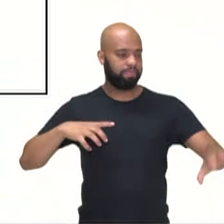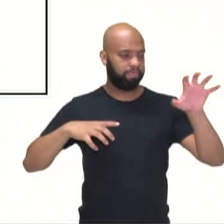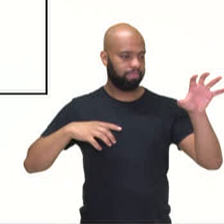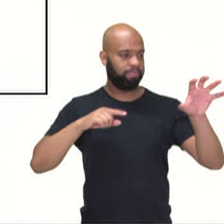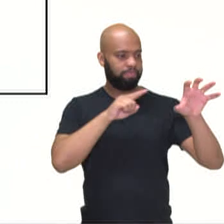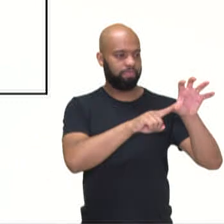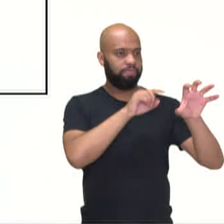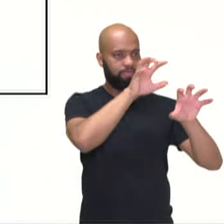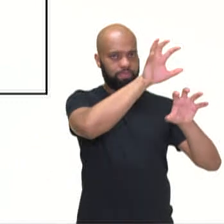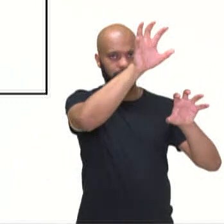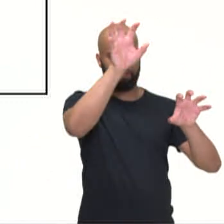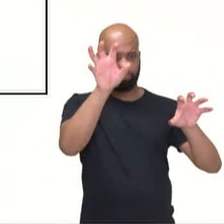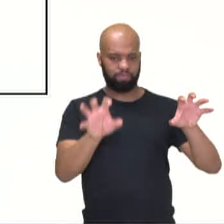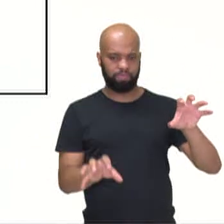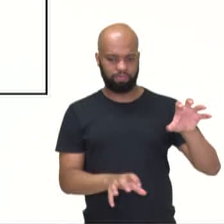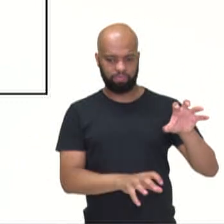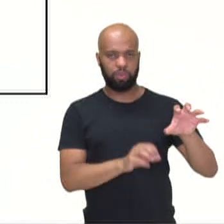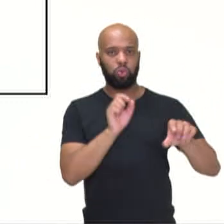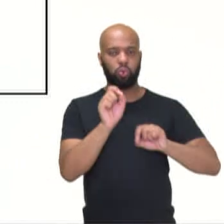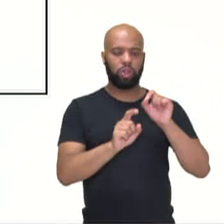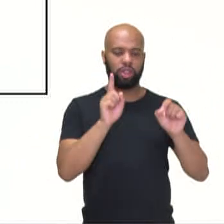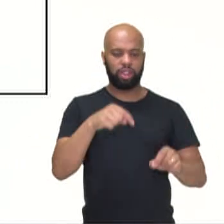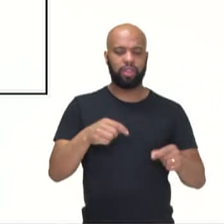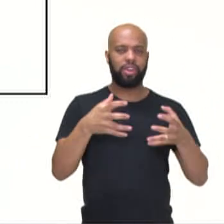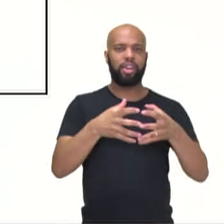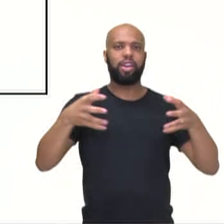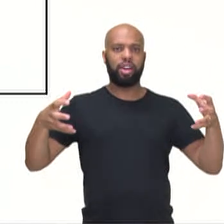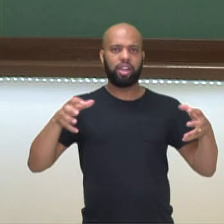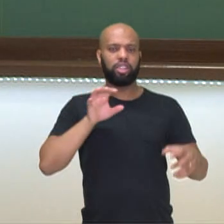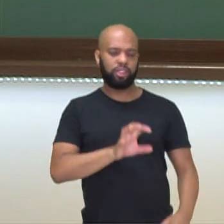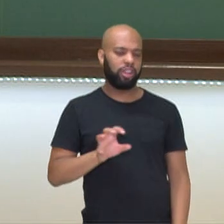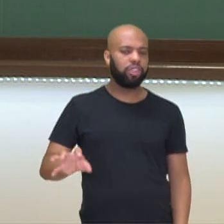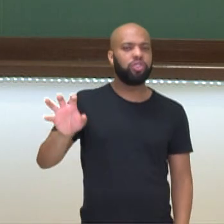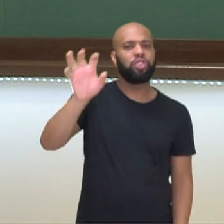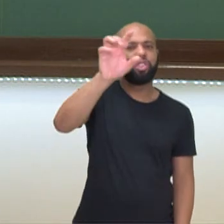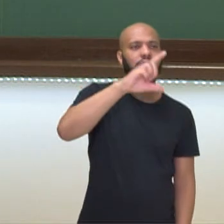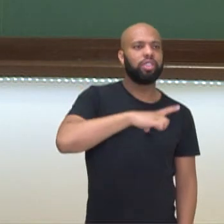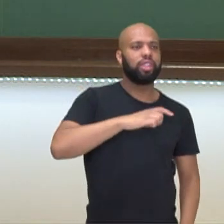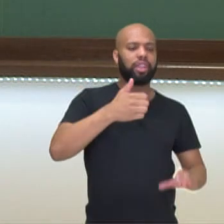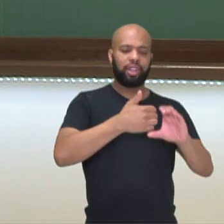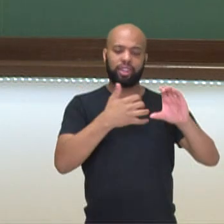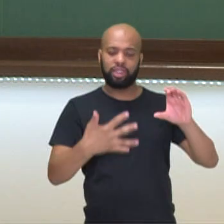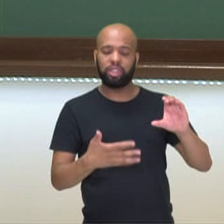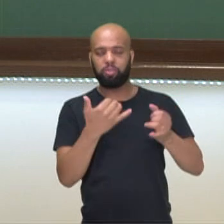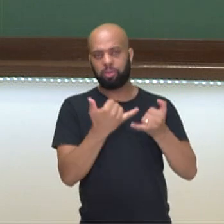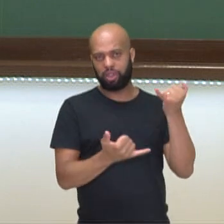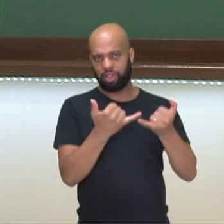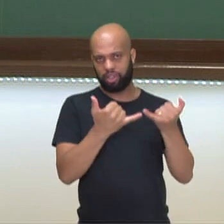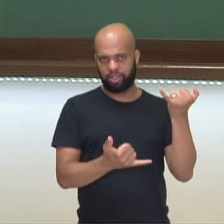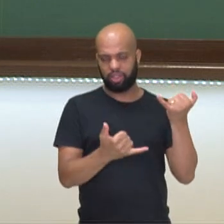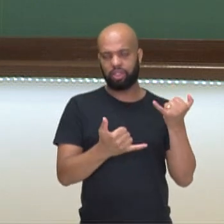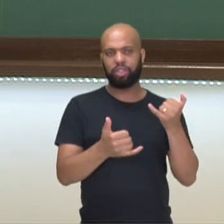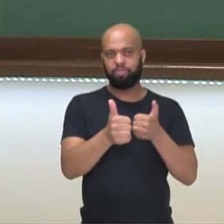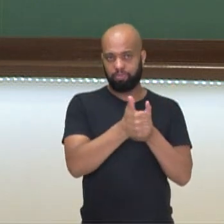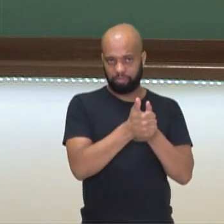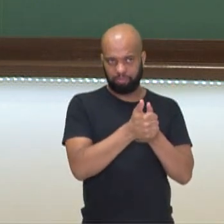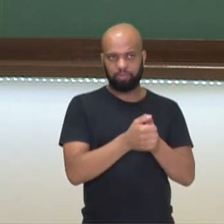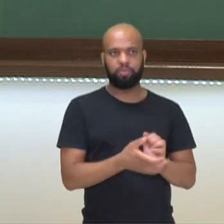geográficas imediatas. São as antigas mesorregiões, as grandes regiões que têm características muito próximas umas das